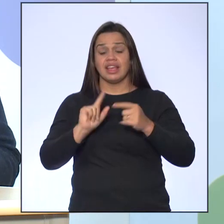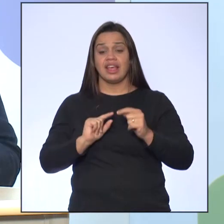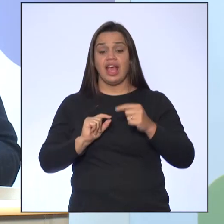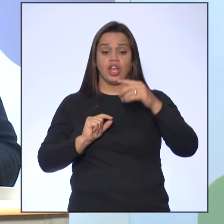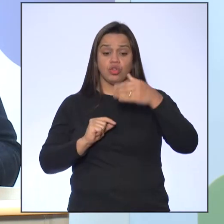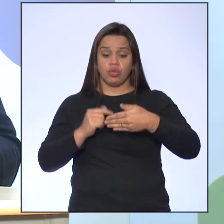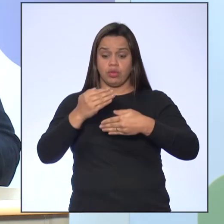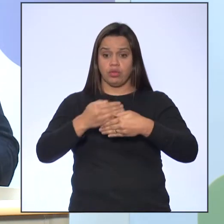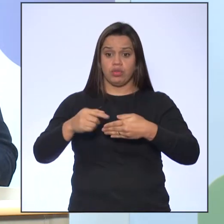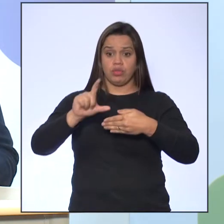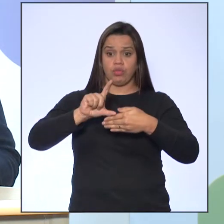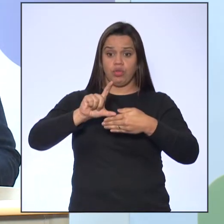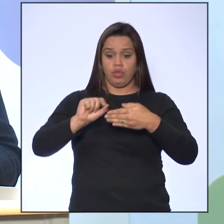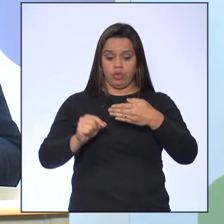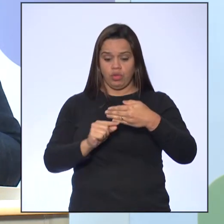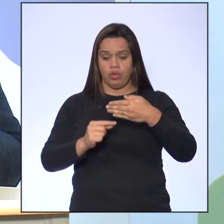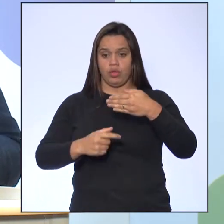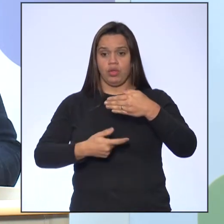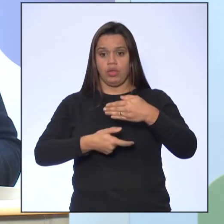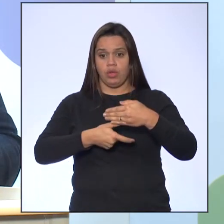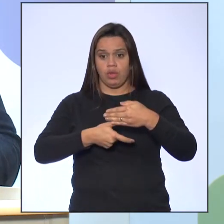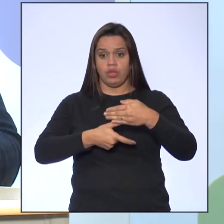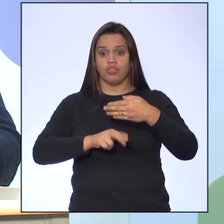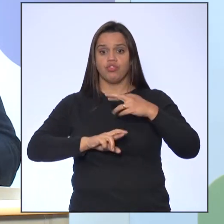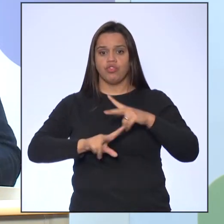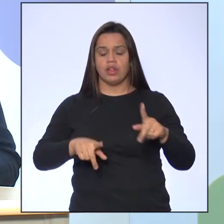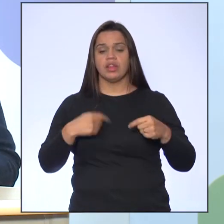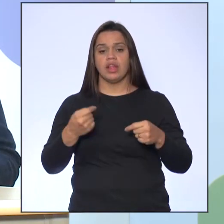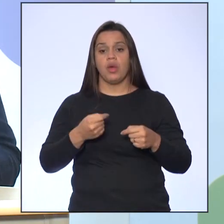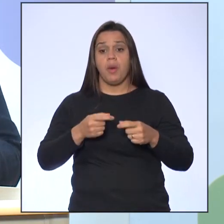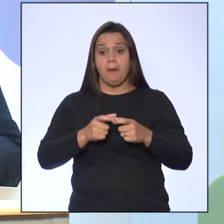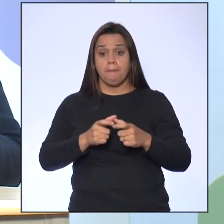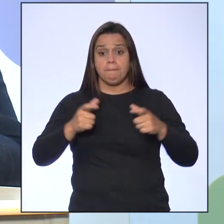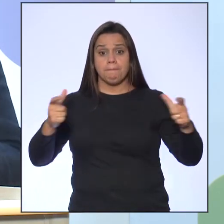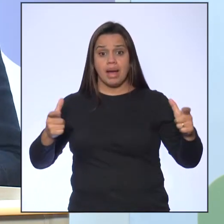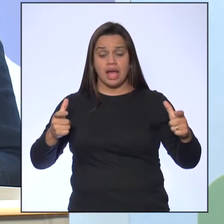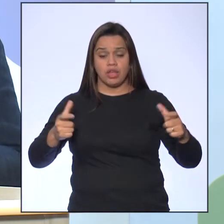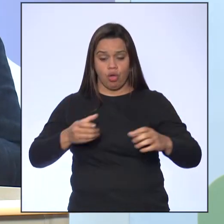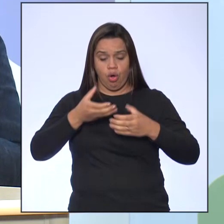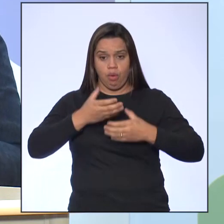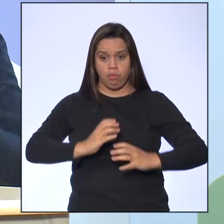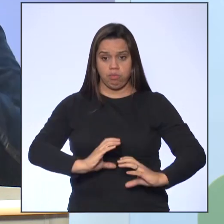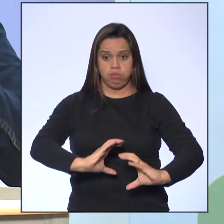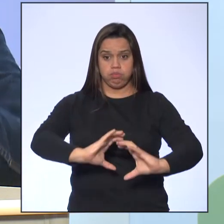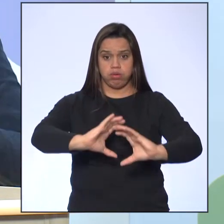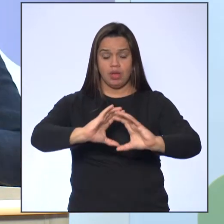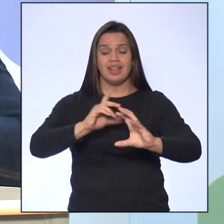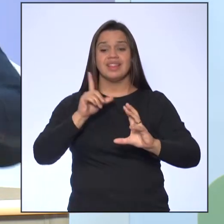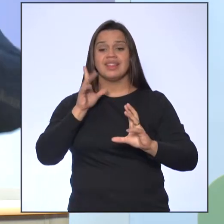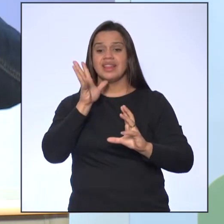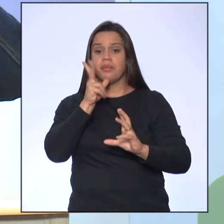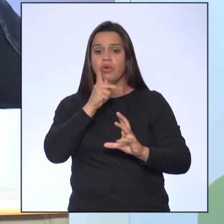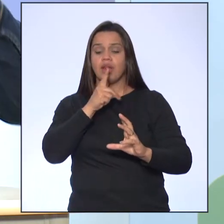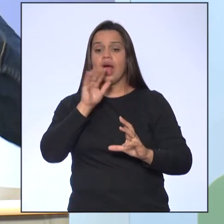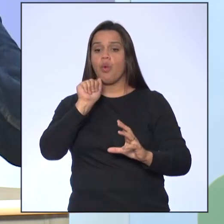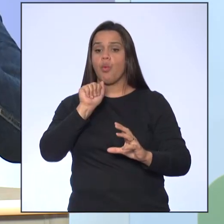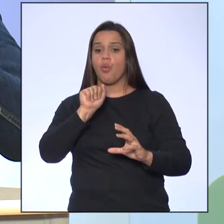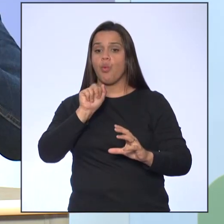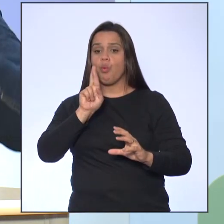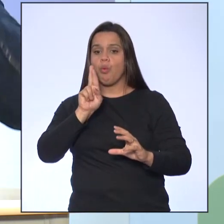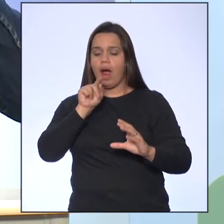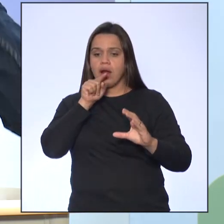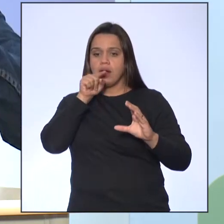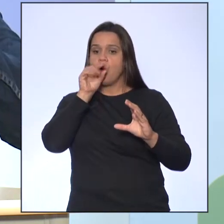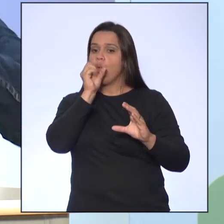diferente. E por que, que isso acontece? Quanto maior o instrumento musical, quanto mais tempo o ar demorar para percorrer esse